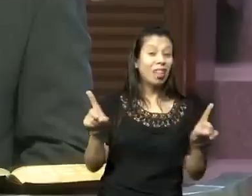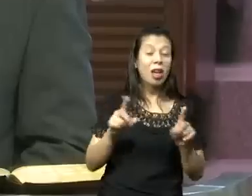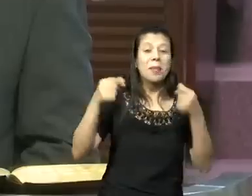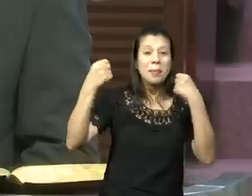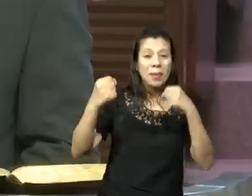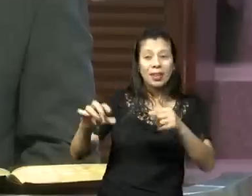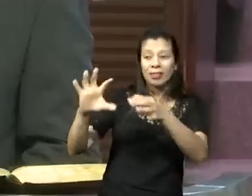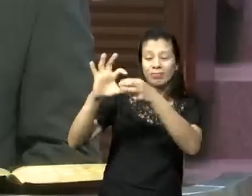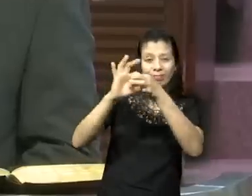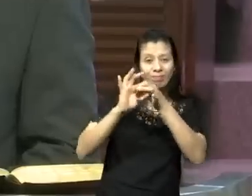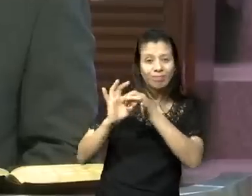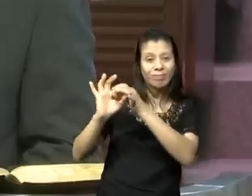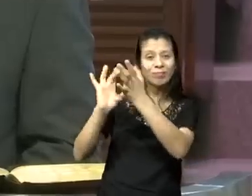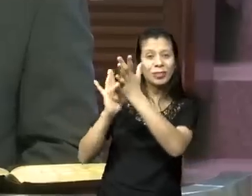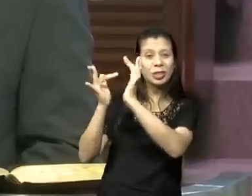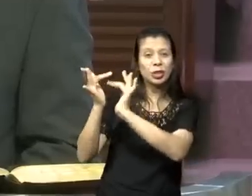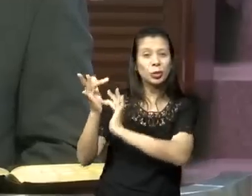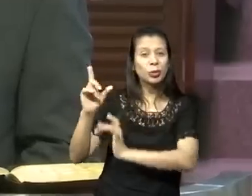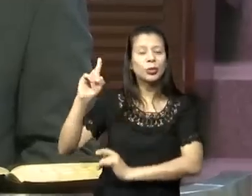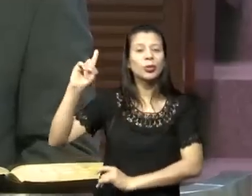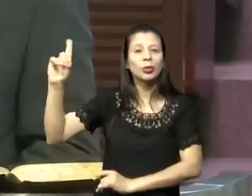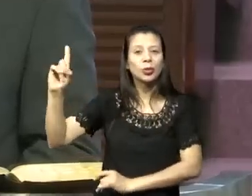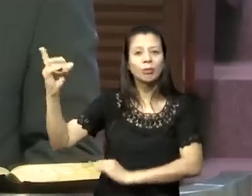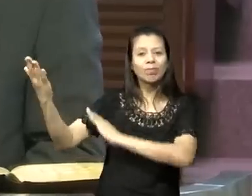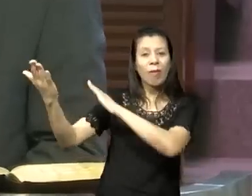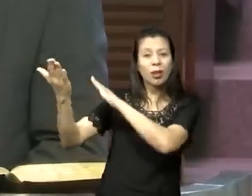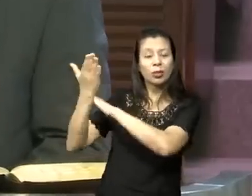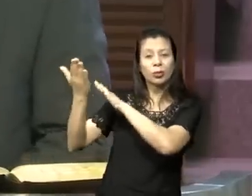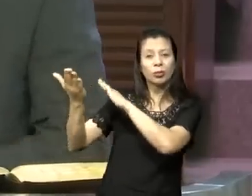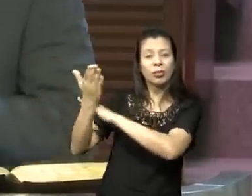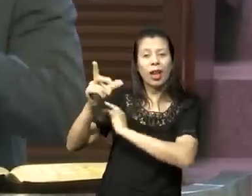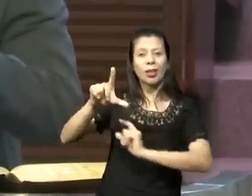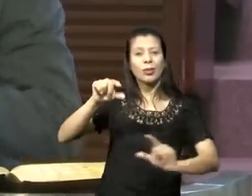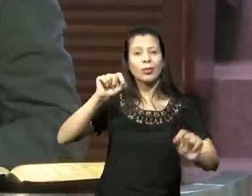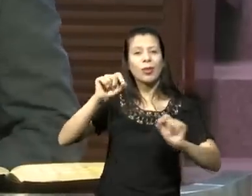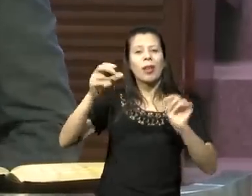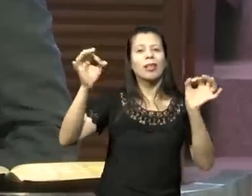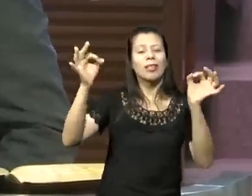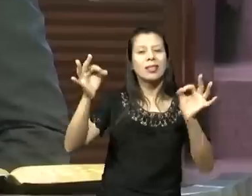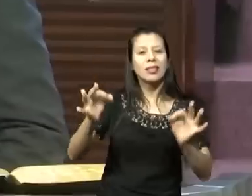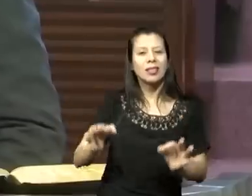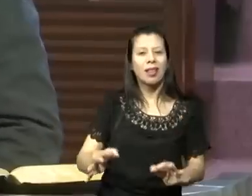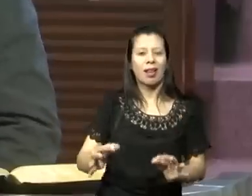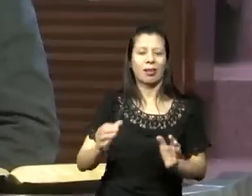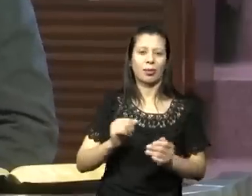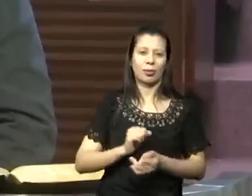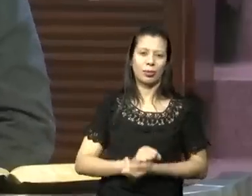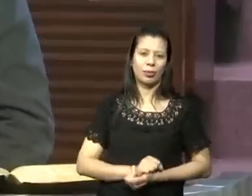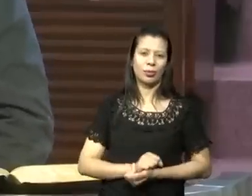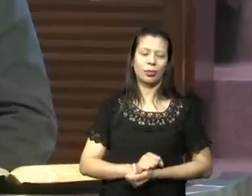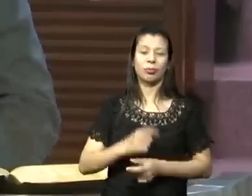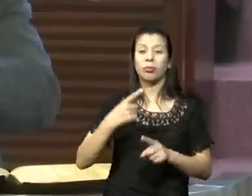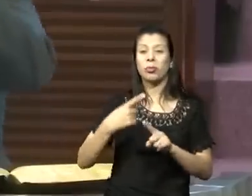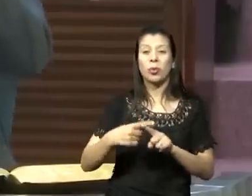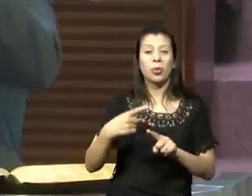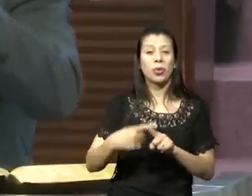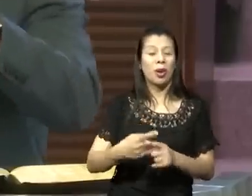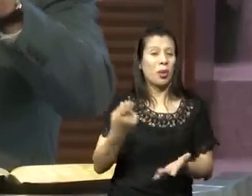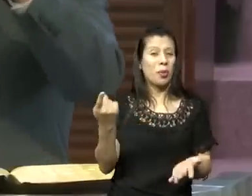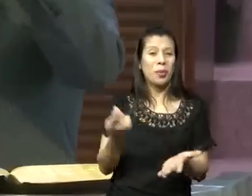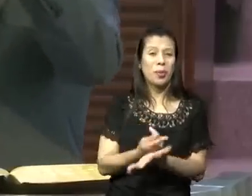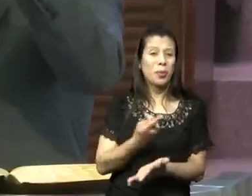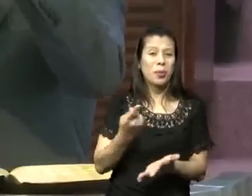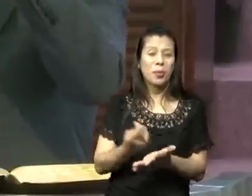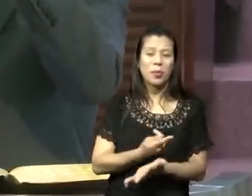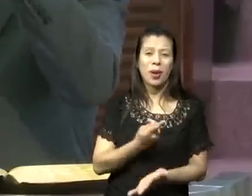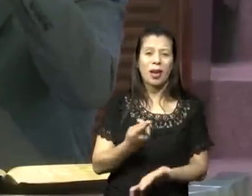a luta sempre é entre a verdade o erro Agora vejo irmãos verso 41